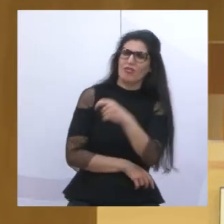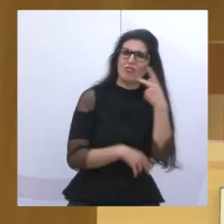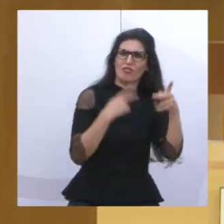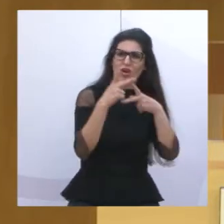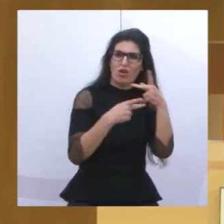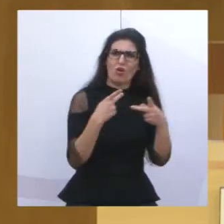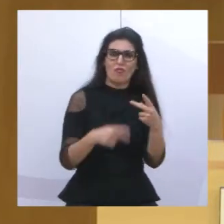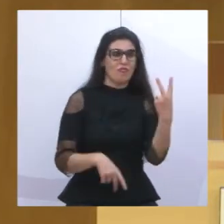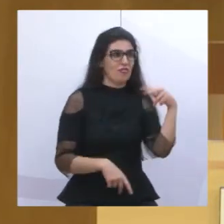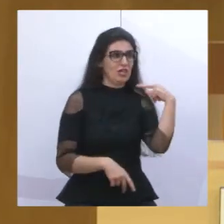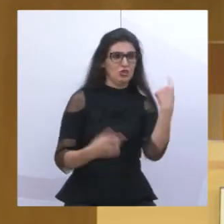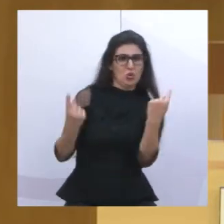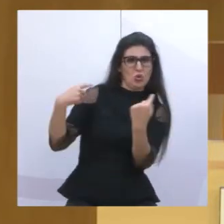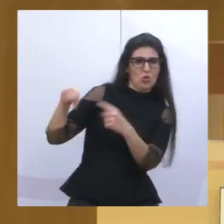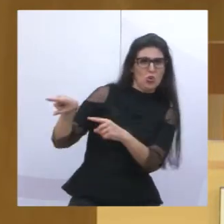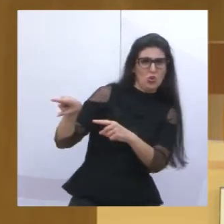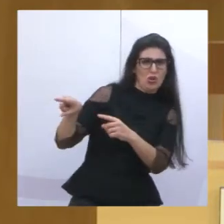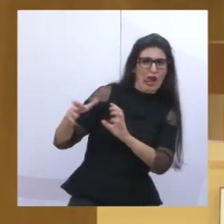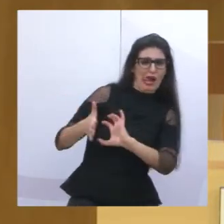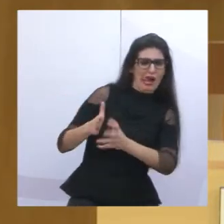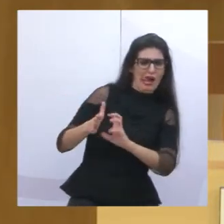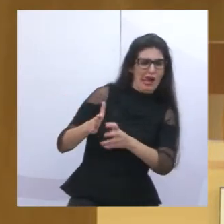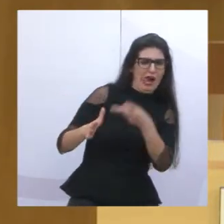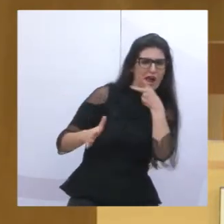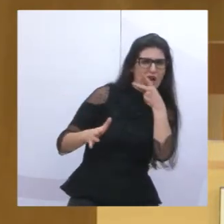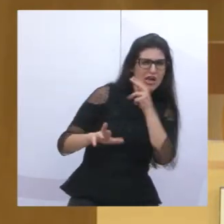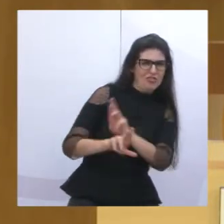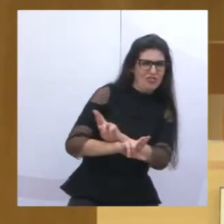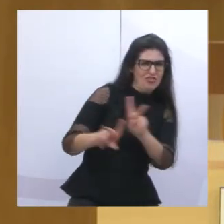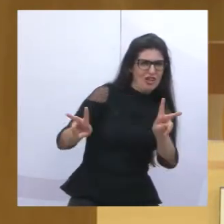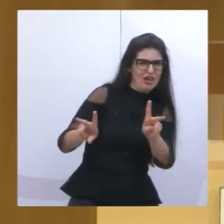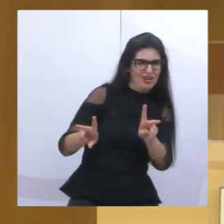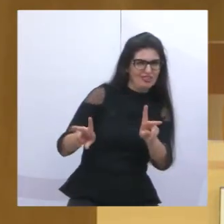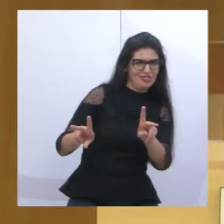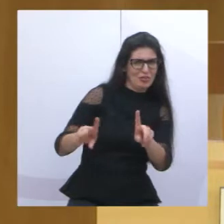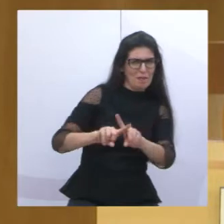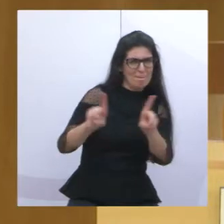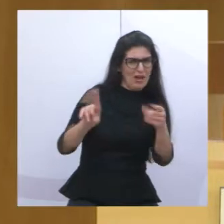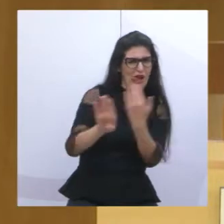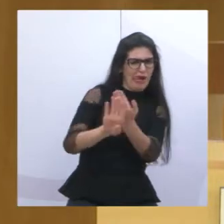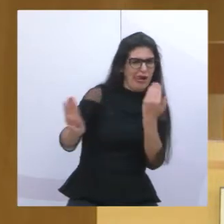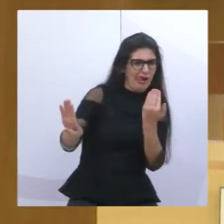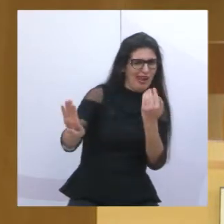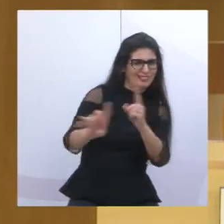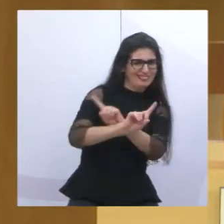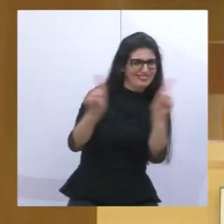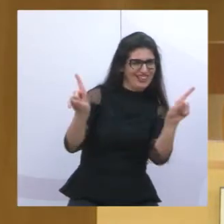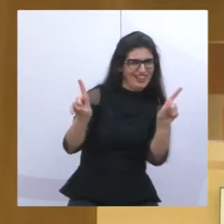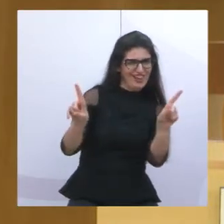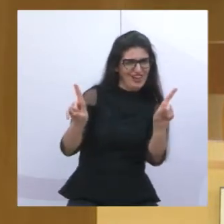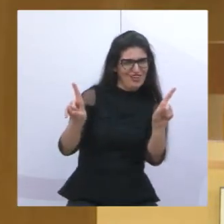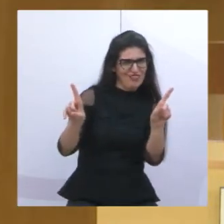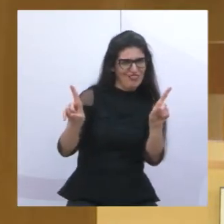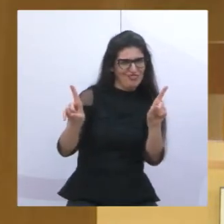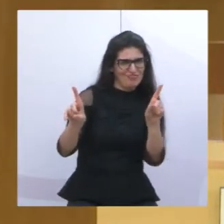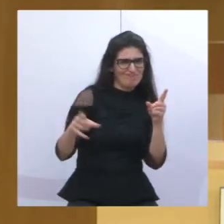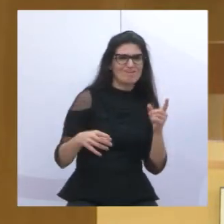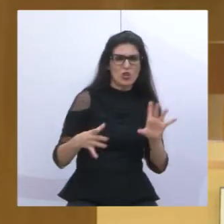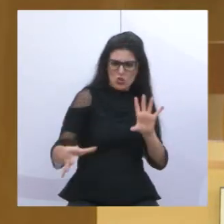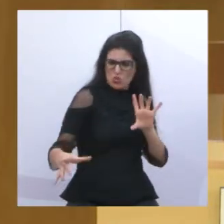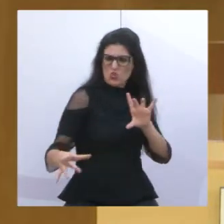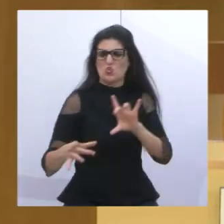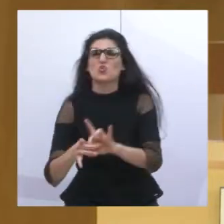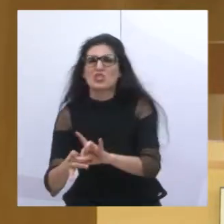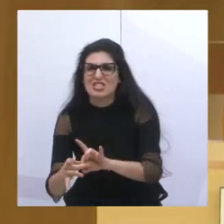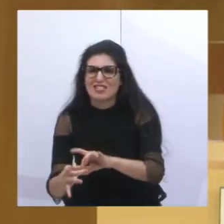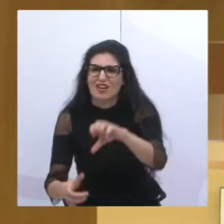de oposição, em muitos momentos, se fortalece bastante, principalmente para aqueles que querem ouvir o quanto